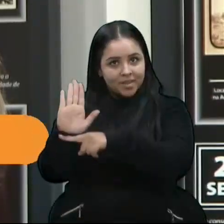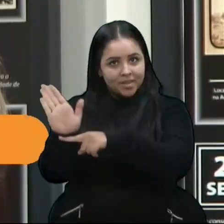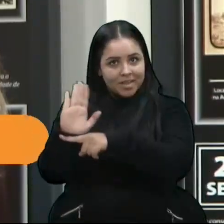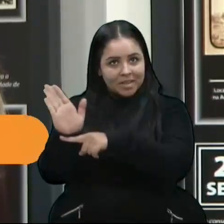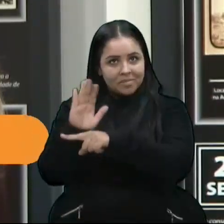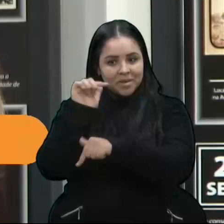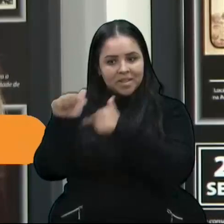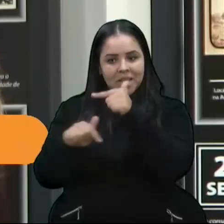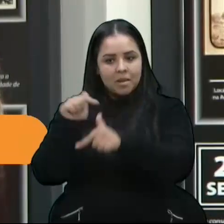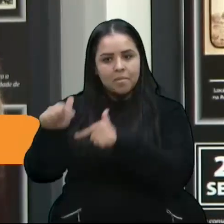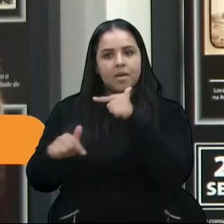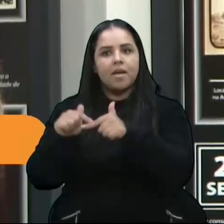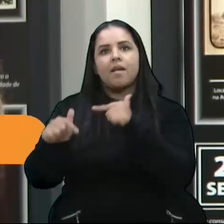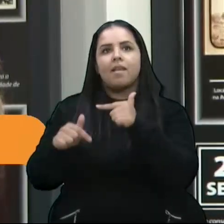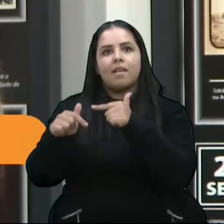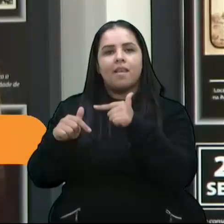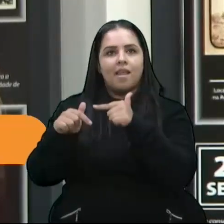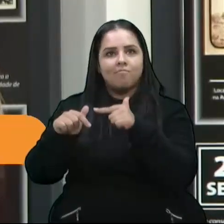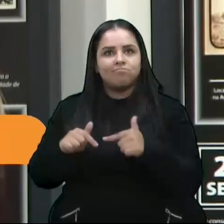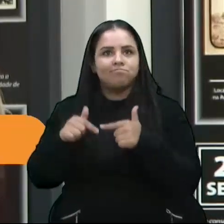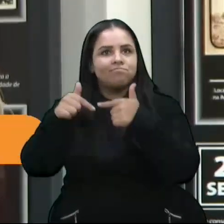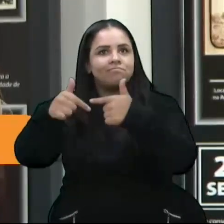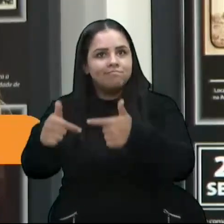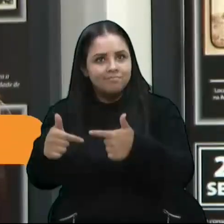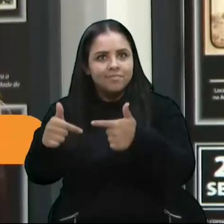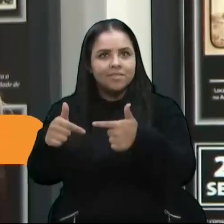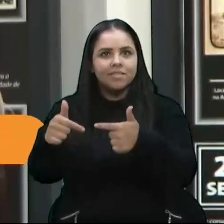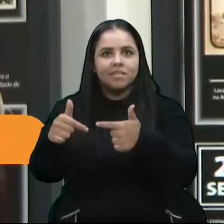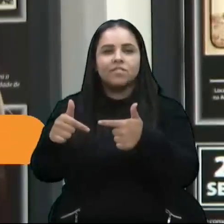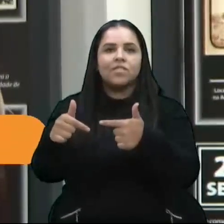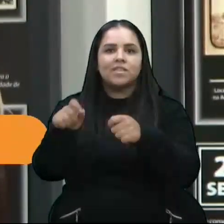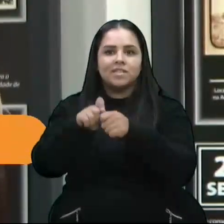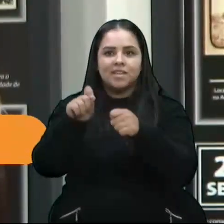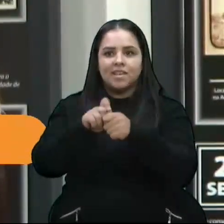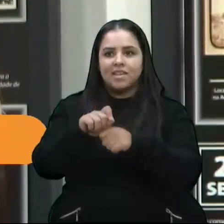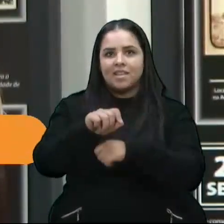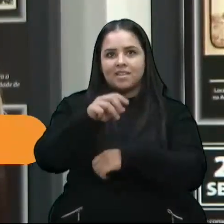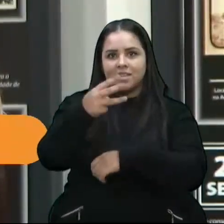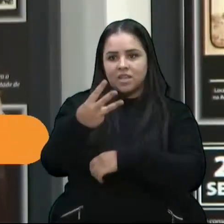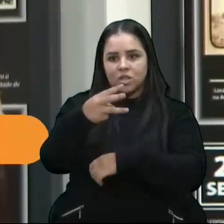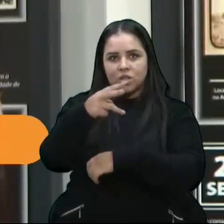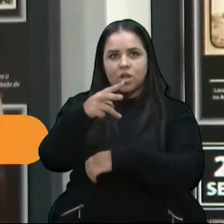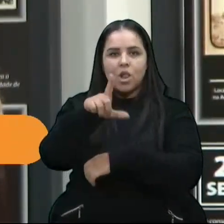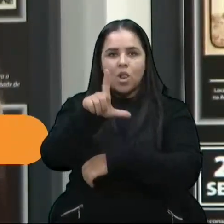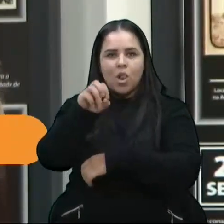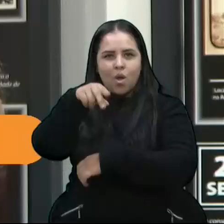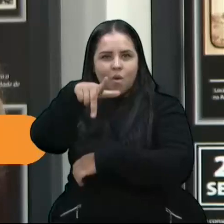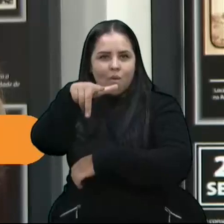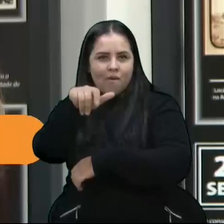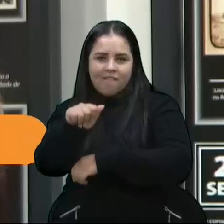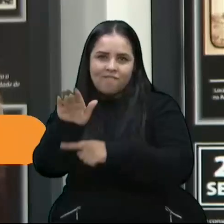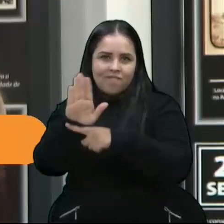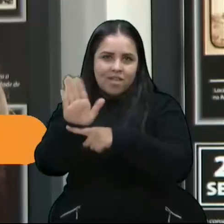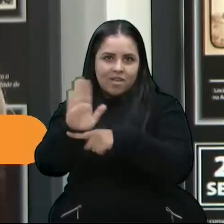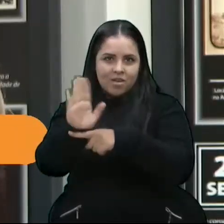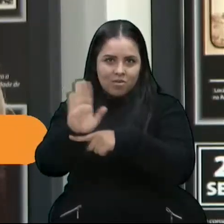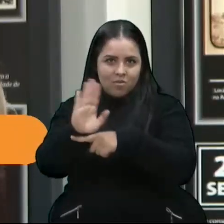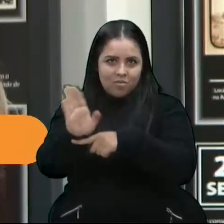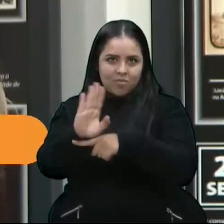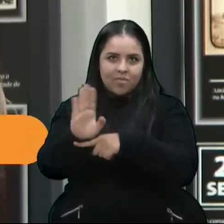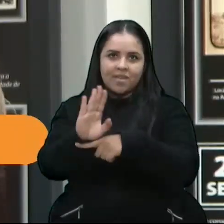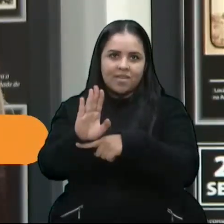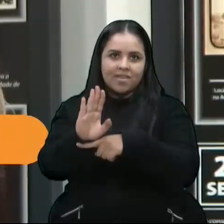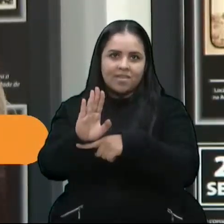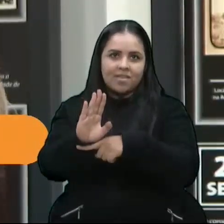bem atuante, dirigiu e roteirizou 3 longas-metragens, entre eles os documentários Papão de 54 e Mais